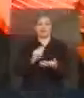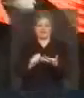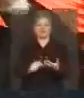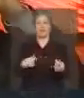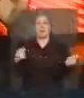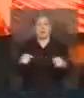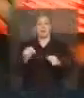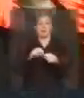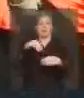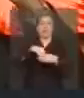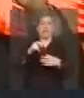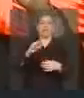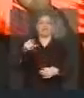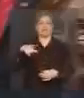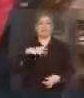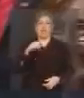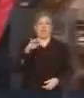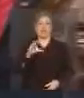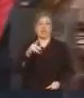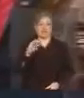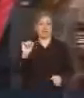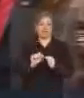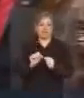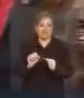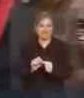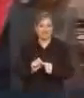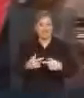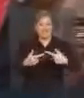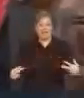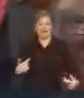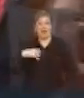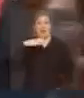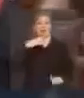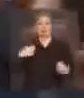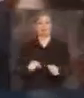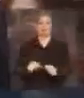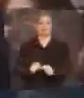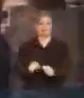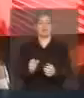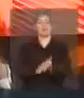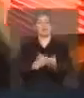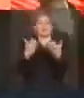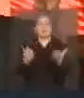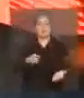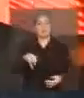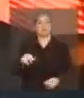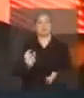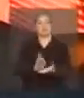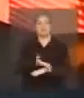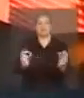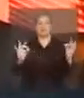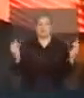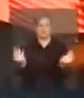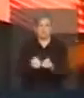escreverei um artigozinho na Carta Capital para fazer as coisas que eu acho que tem que fazer. Parabéns, Mino, parabéns a